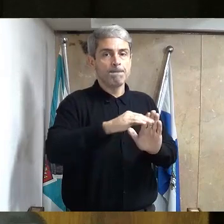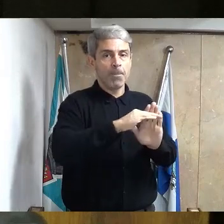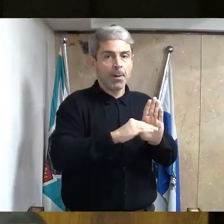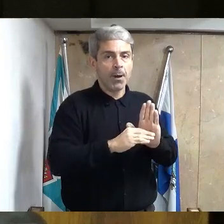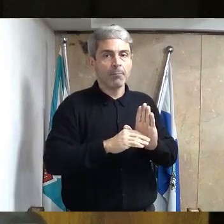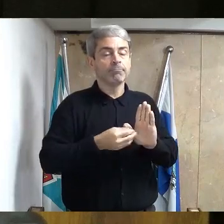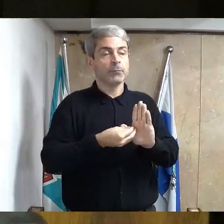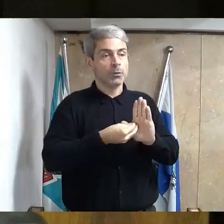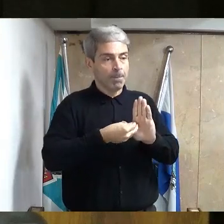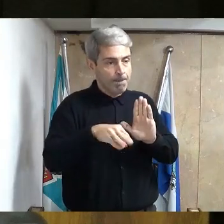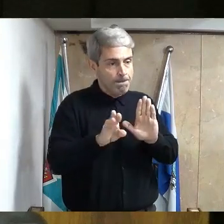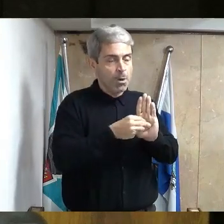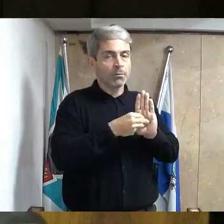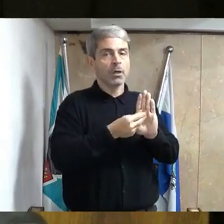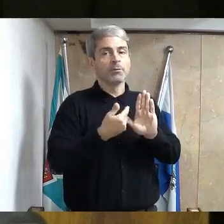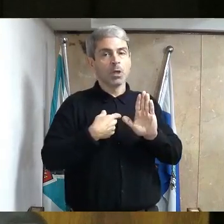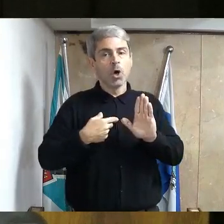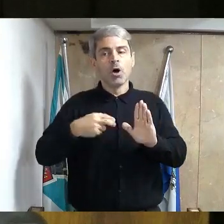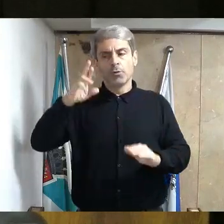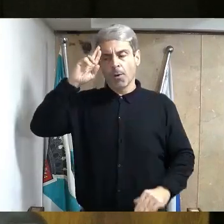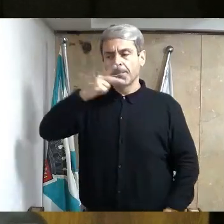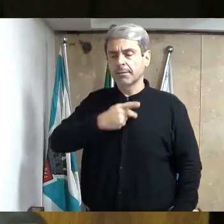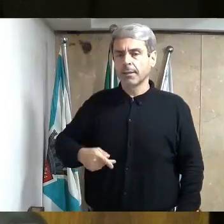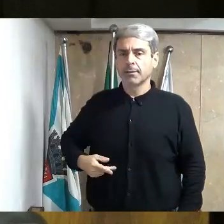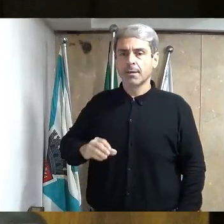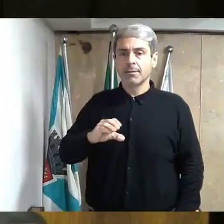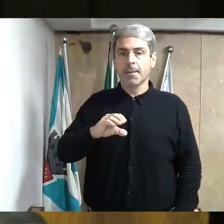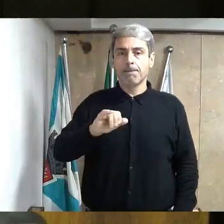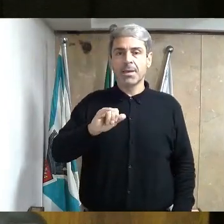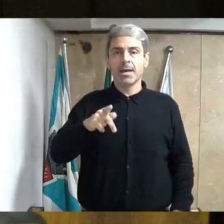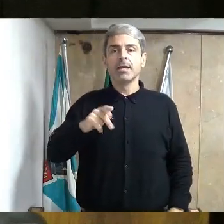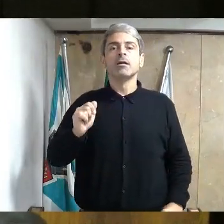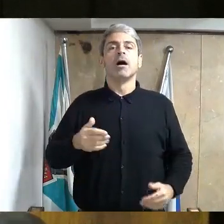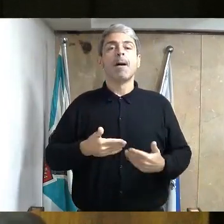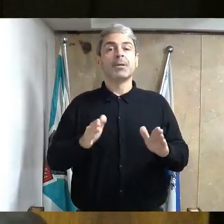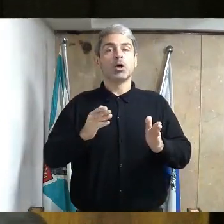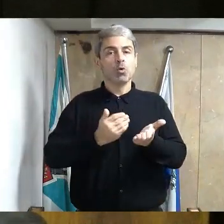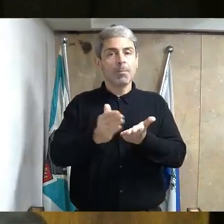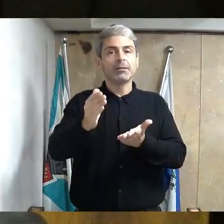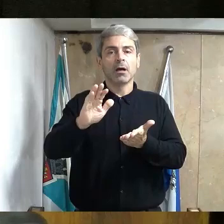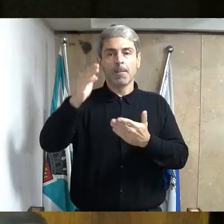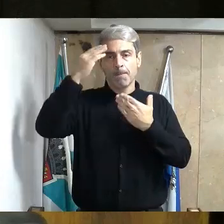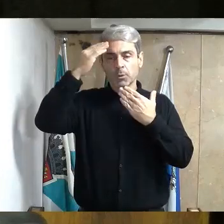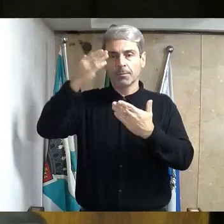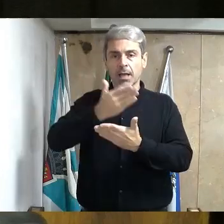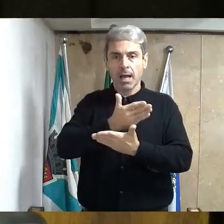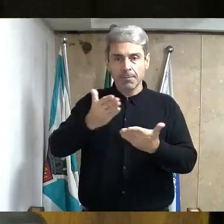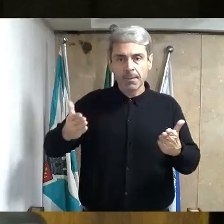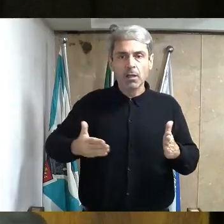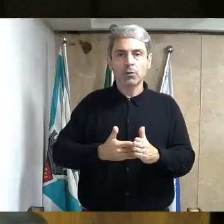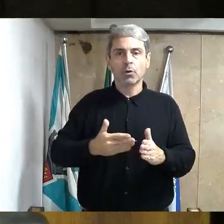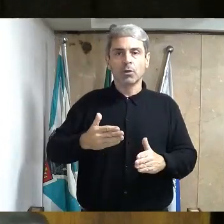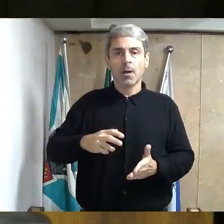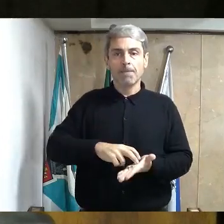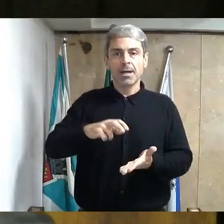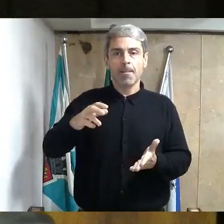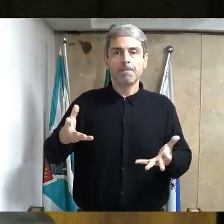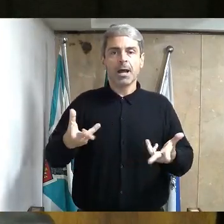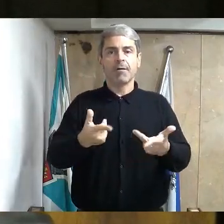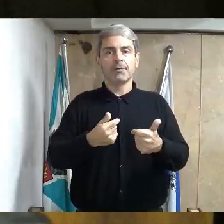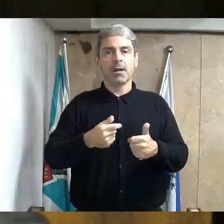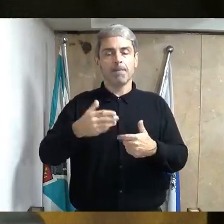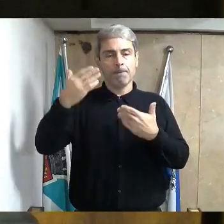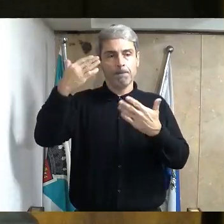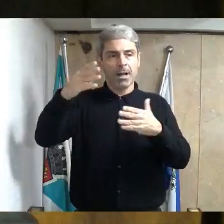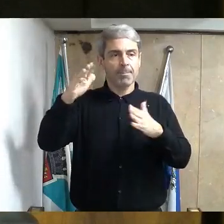presidente que abra essa CPI de imediato, porque o nosso povo está sofrendo muito. Muito obrigado a todos, uma excelente manhã e parabéns, Enzo.